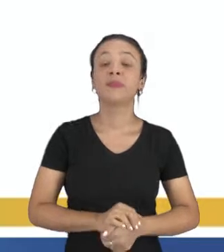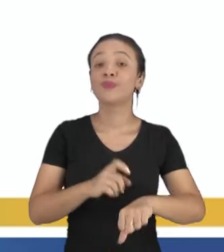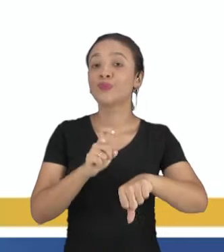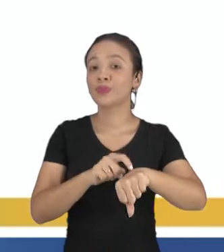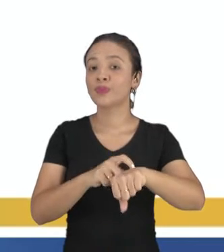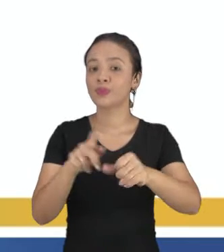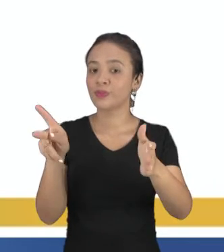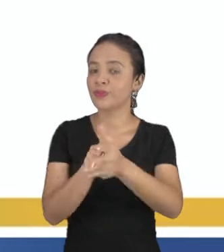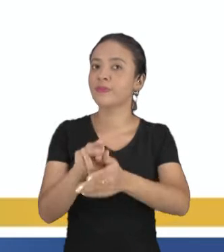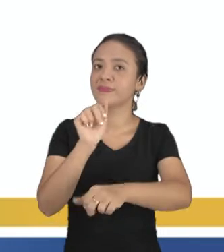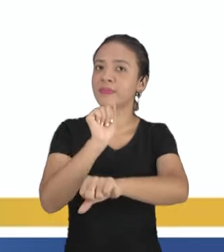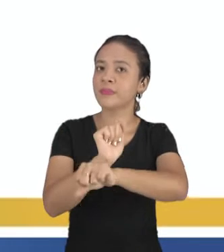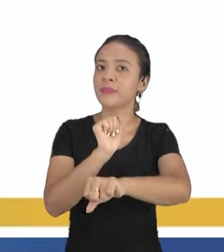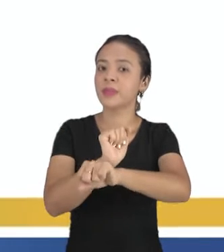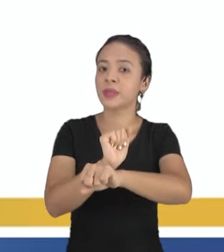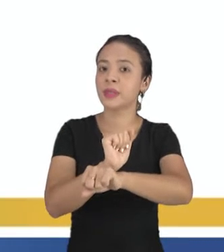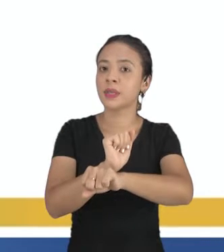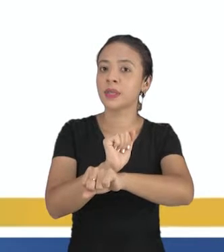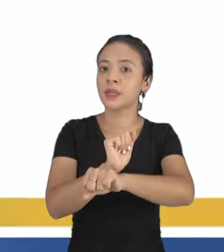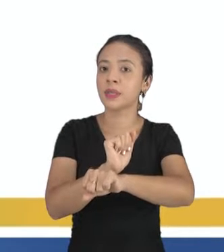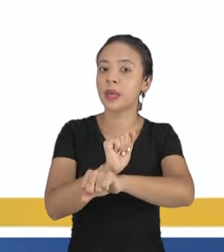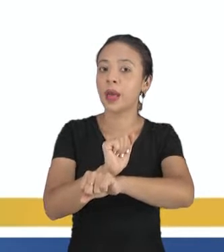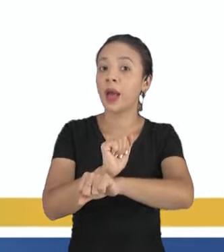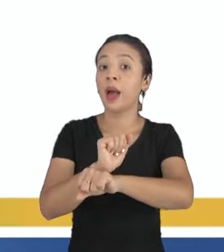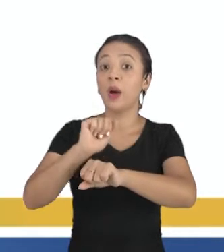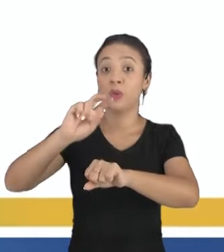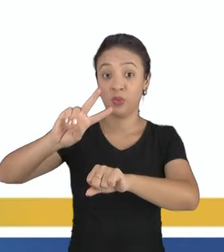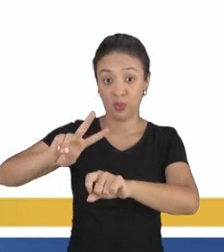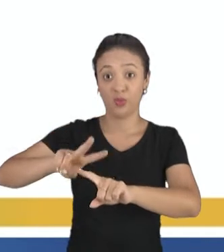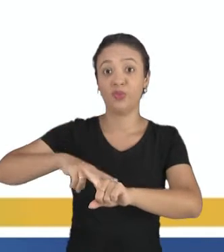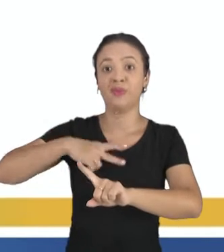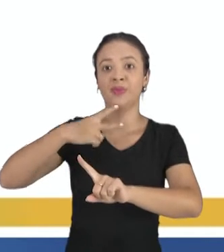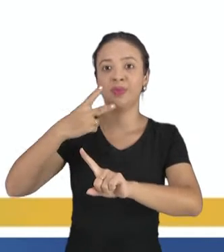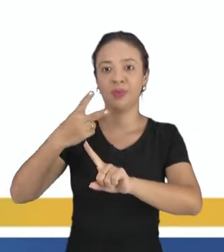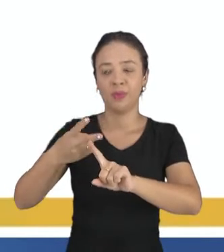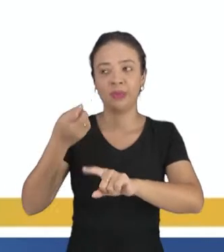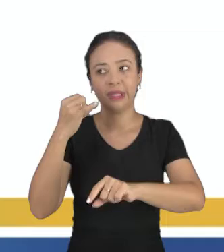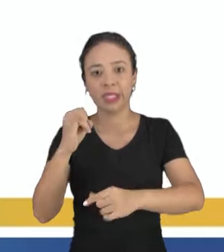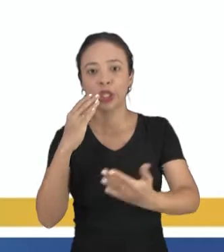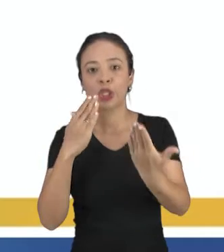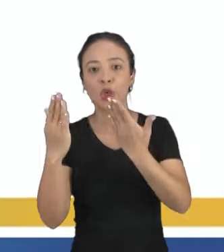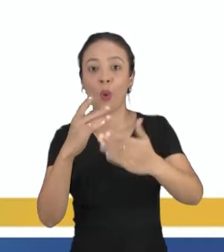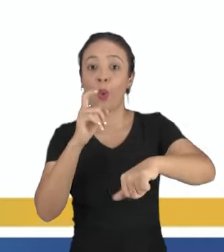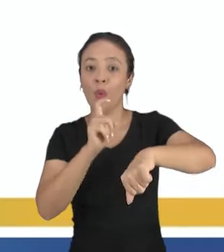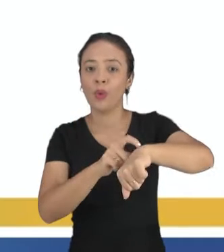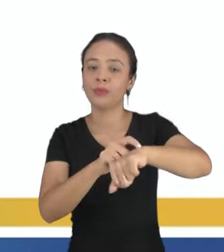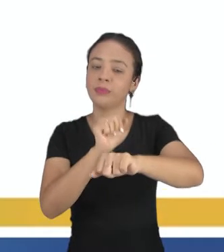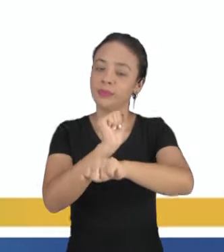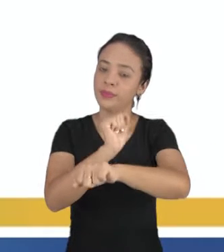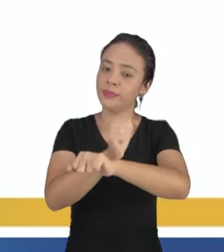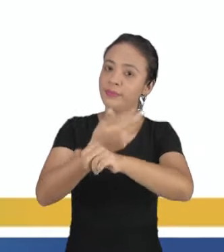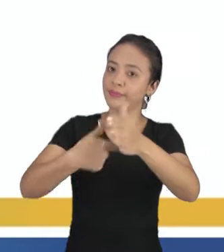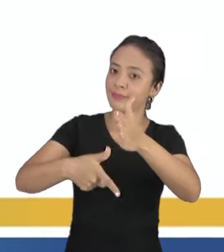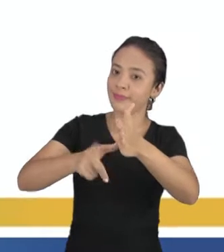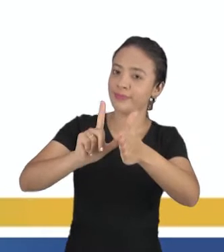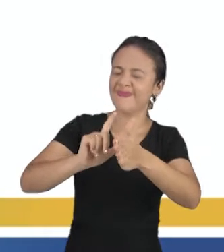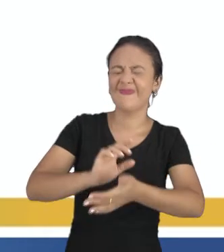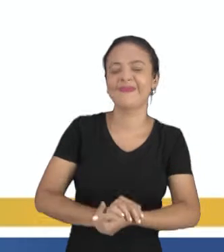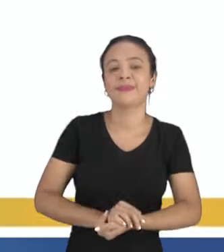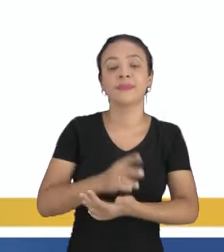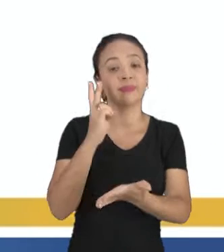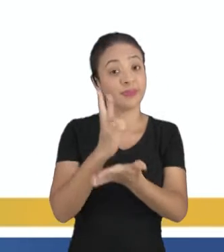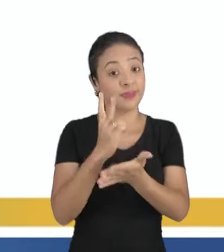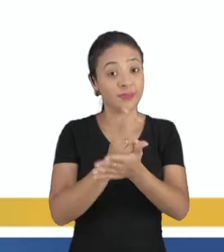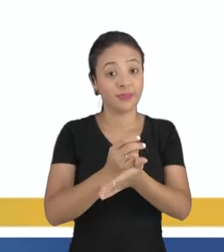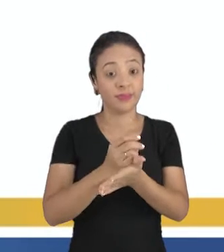de espera duplica em relação ao tempo de espera anterior. A cada